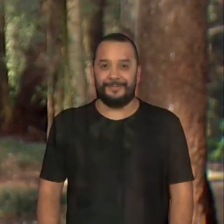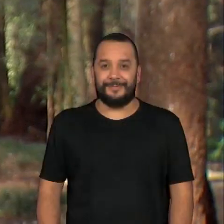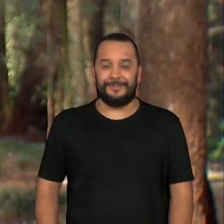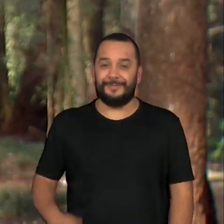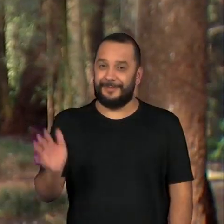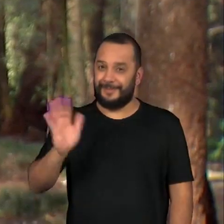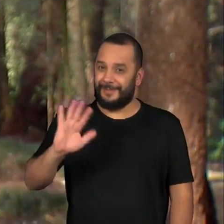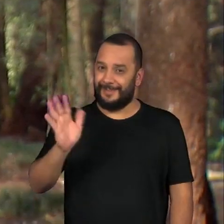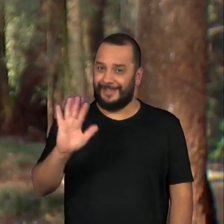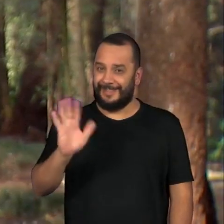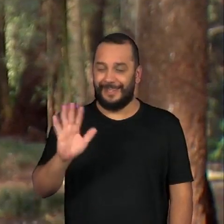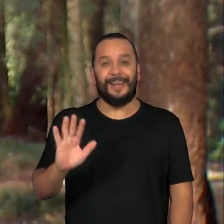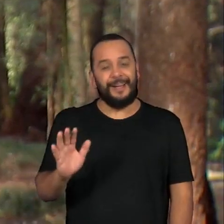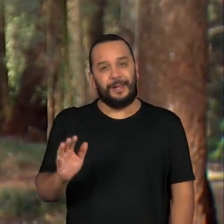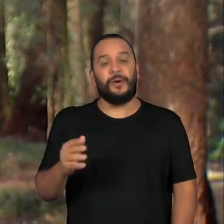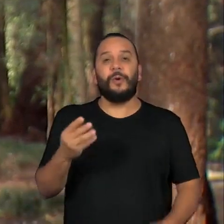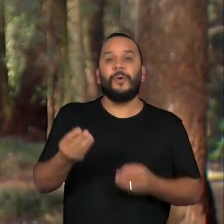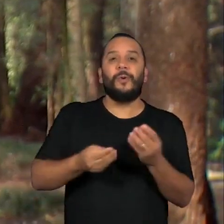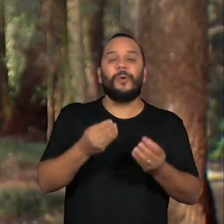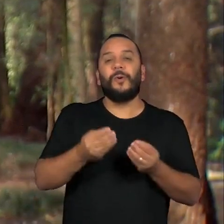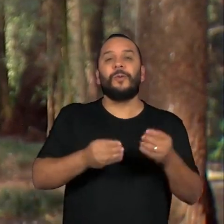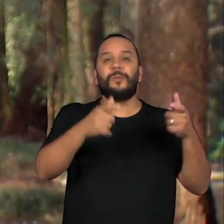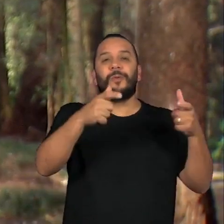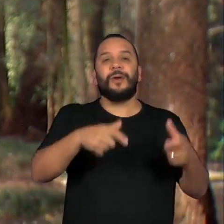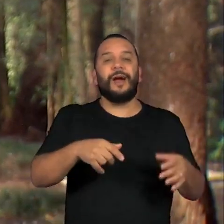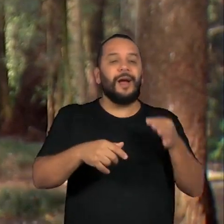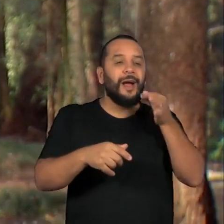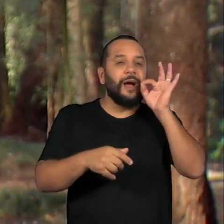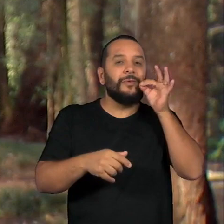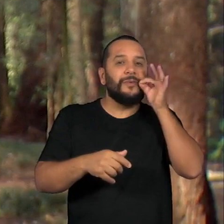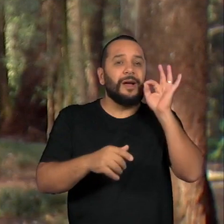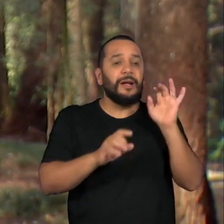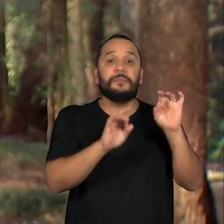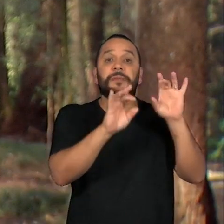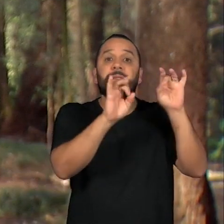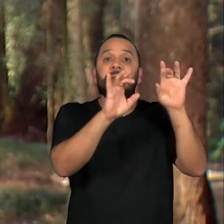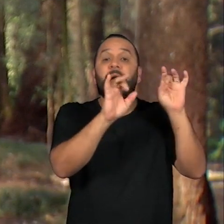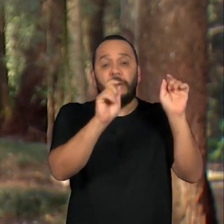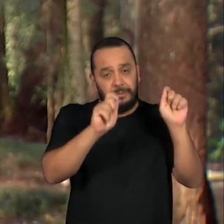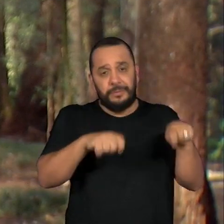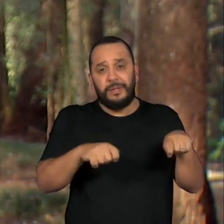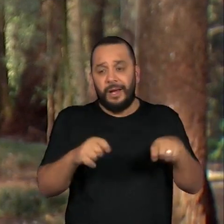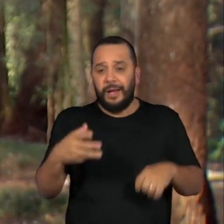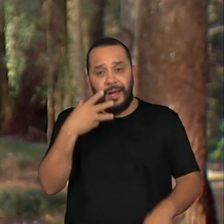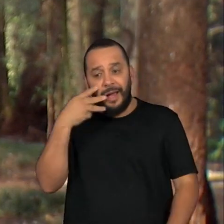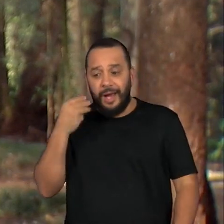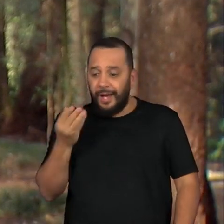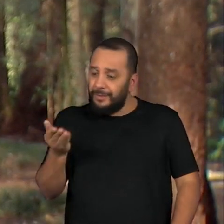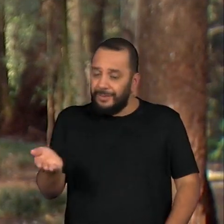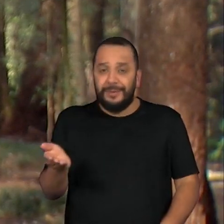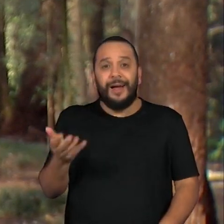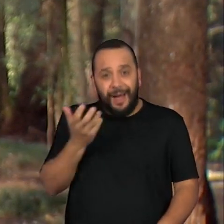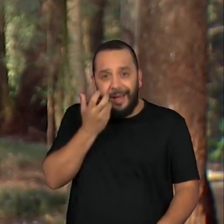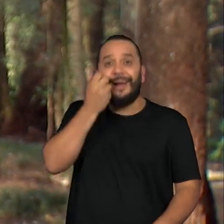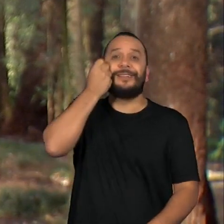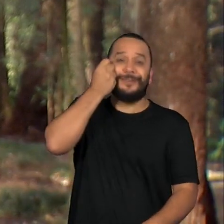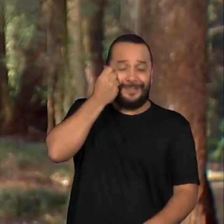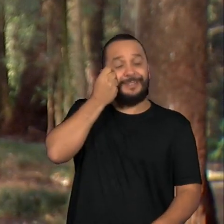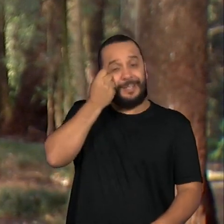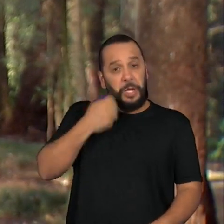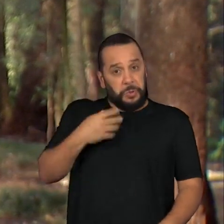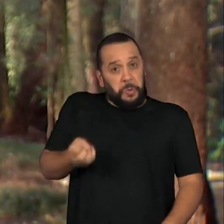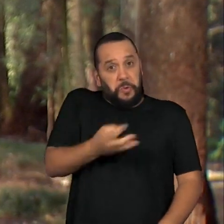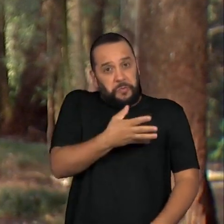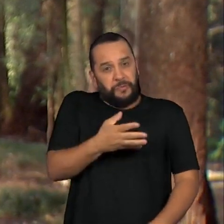Olá! Um novo conceito de cafeteria que incentiva a adoção responsável de gatos abandonados é um dos destaques